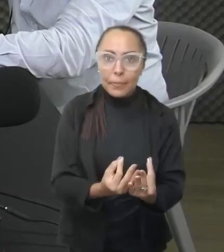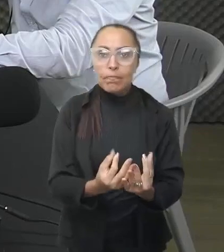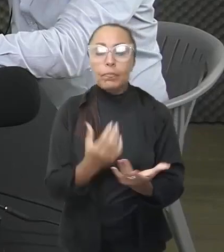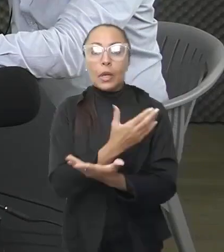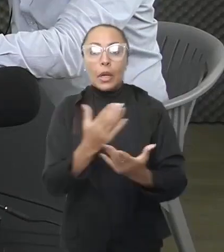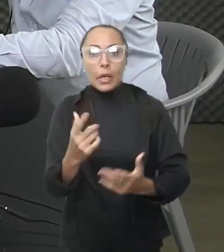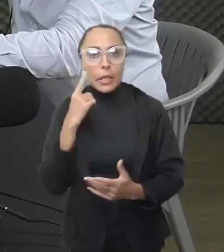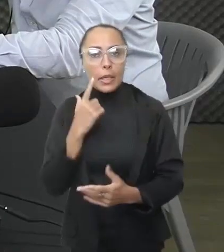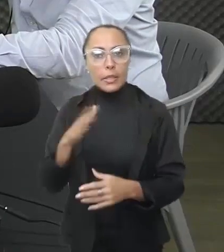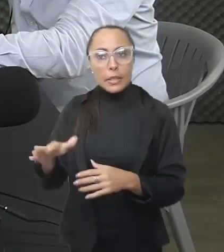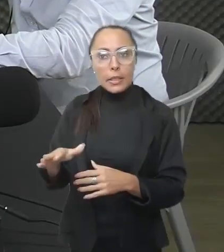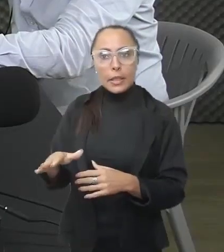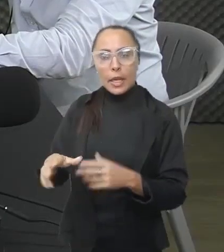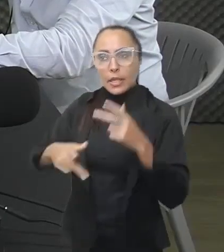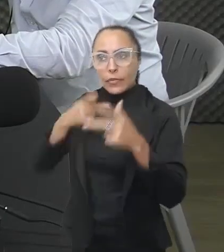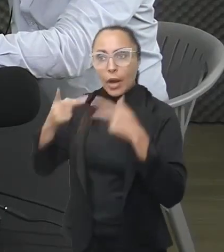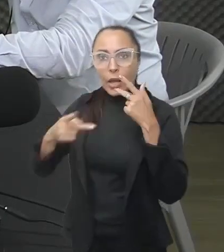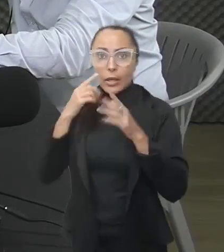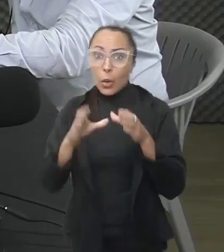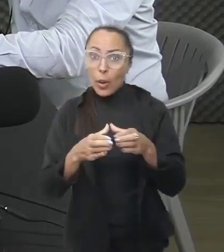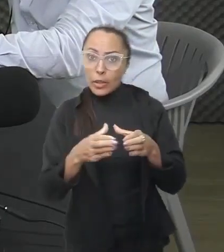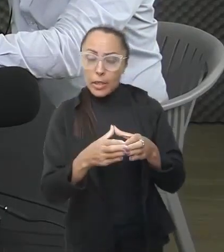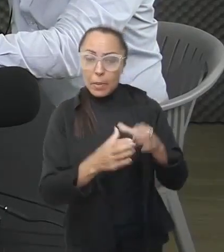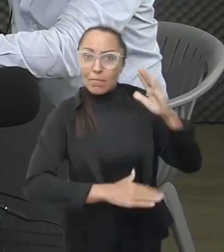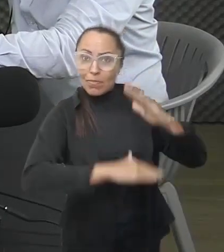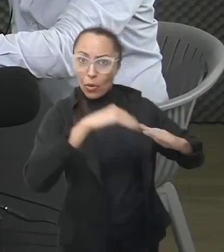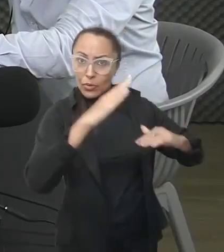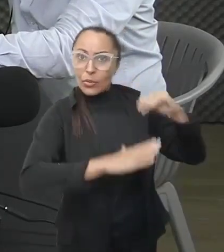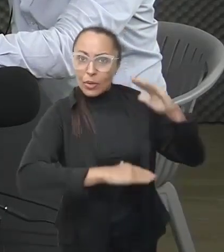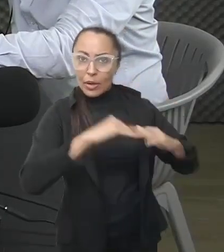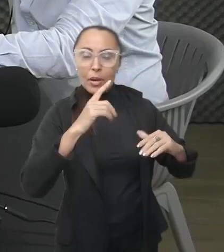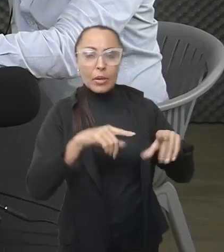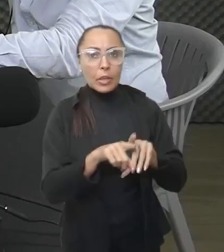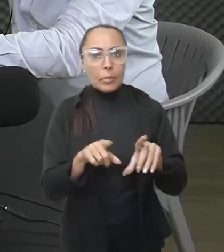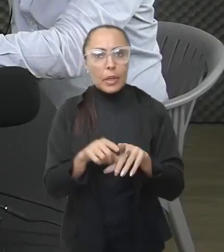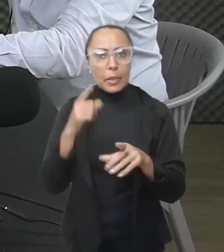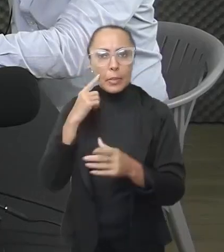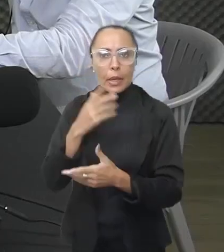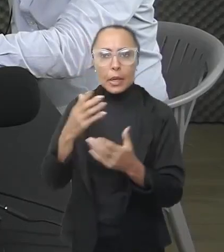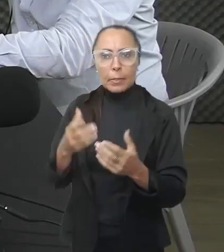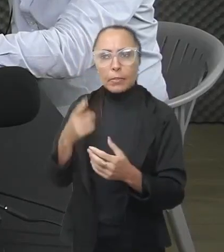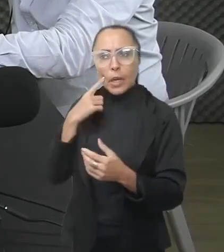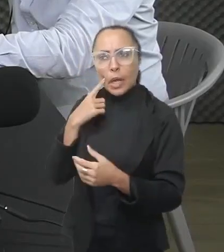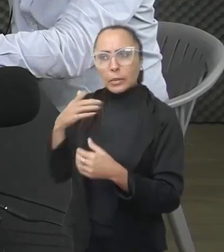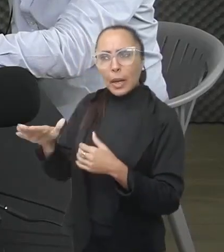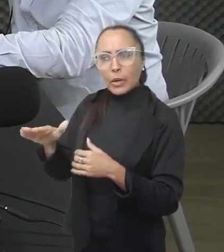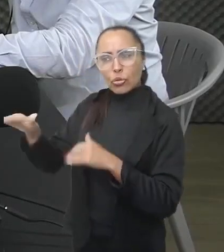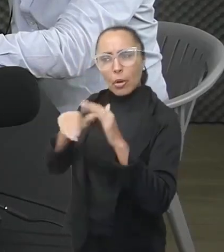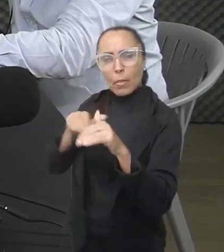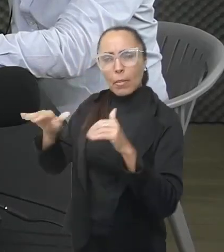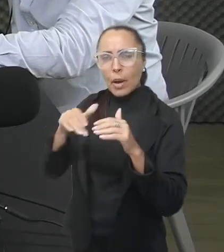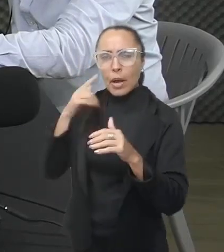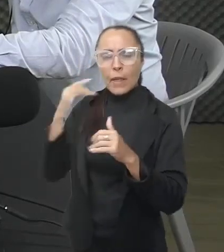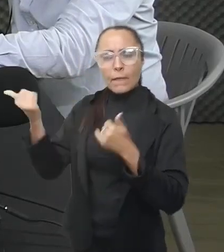depoimento acolhedor, que é uma equipe profissional altamente preparada para colher essas informações, inclusive como prova